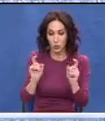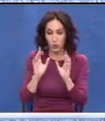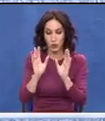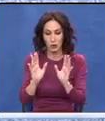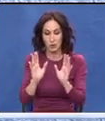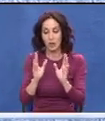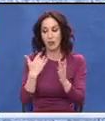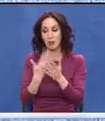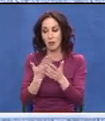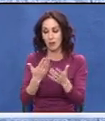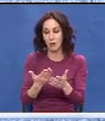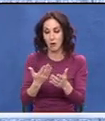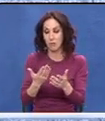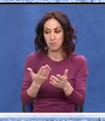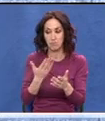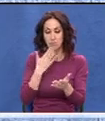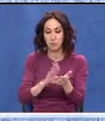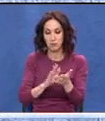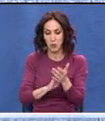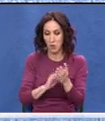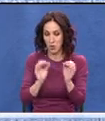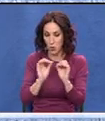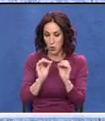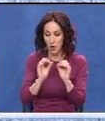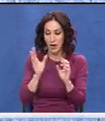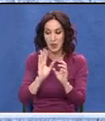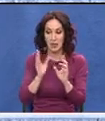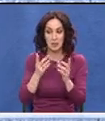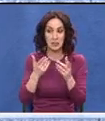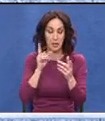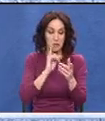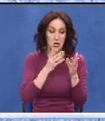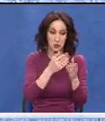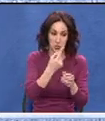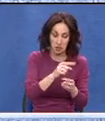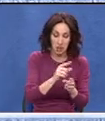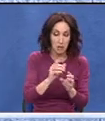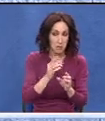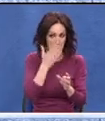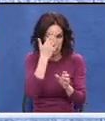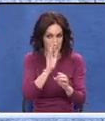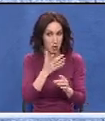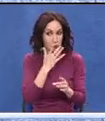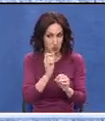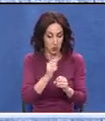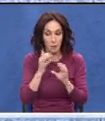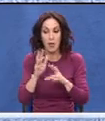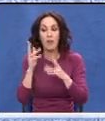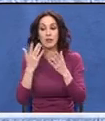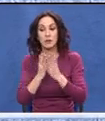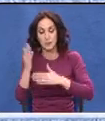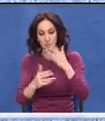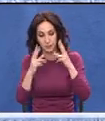é até agora ainda não foi provado que esta mulher tenha tido qualquer ajuda também foi isso que disse em tribunal mas a investigação continua